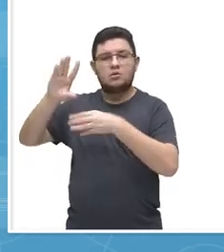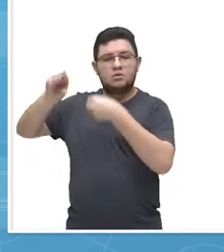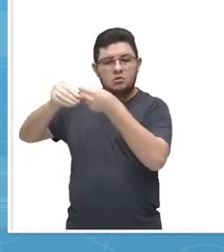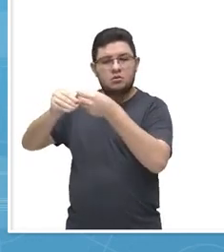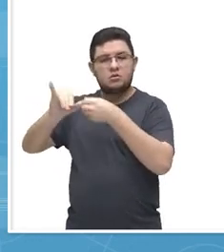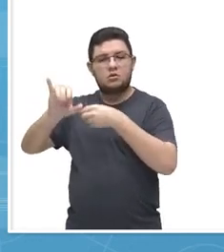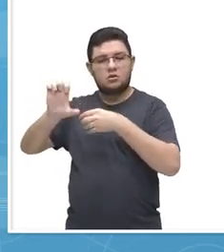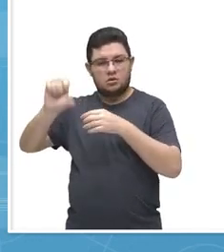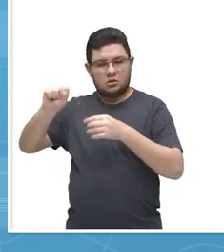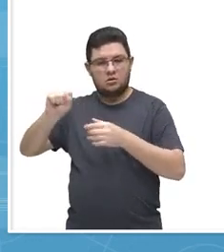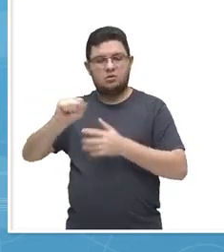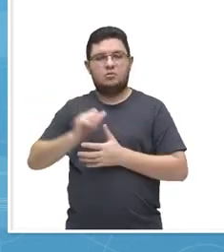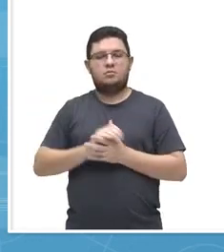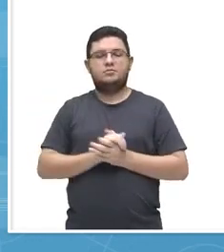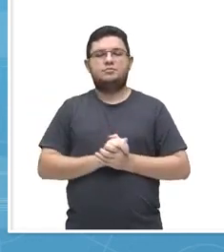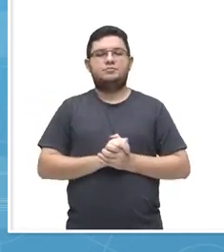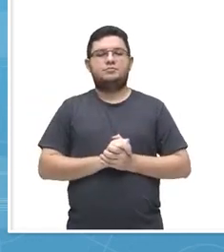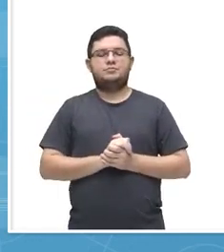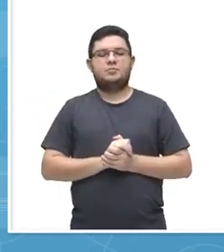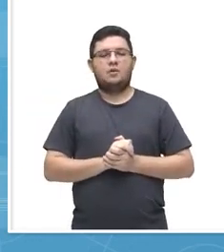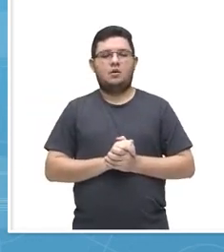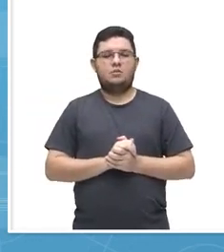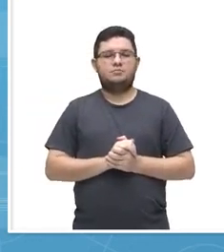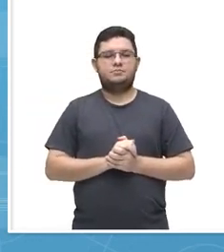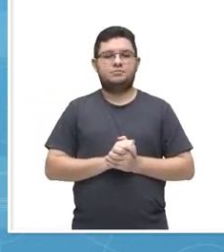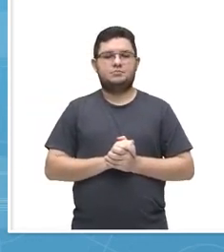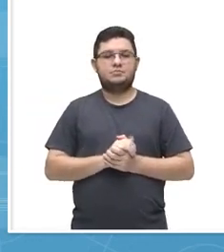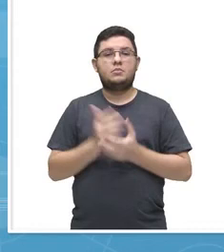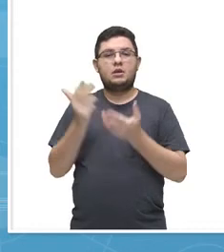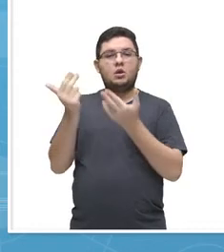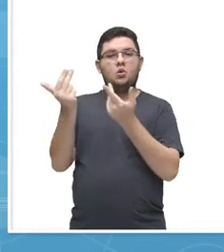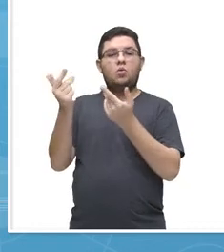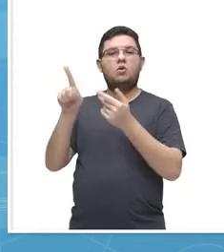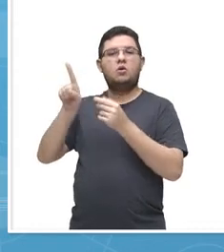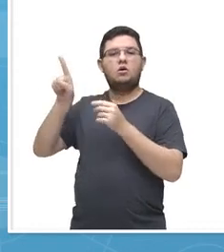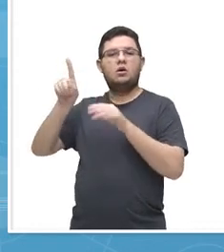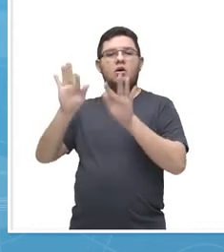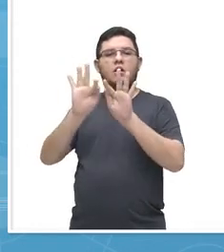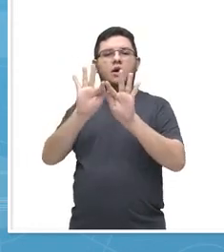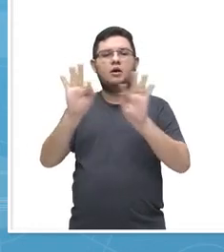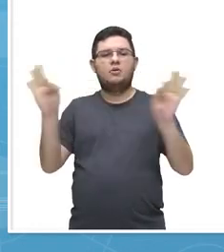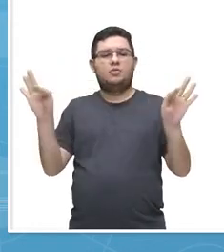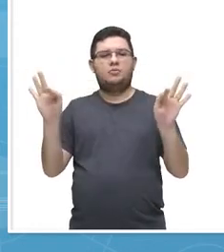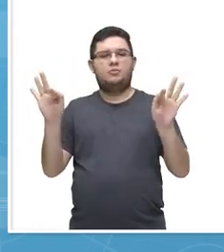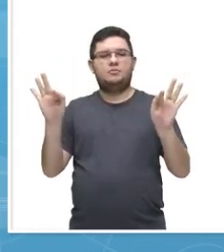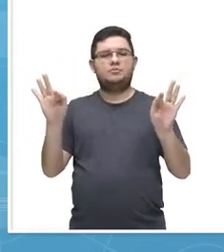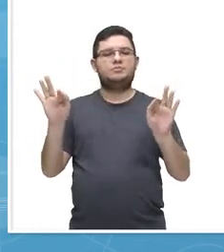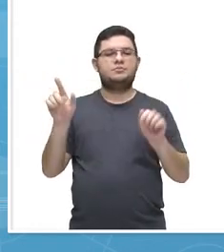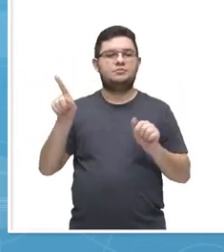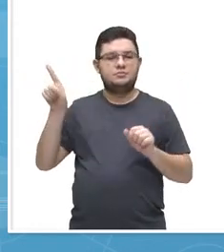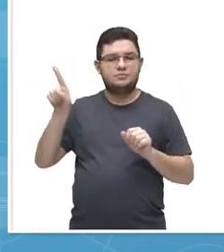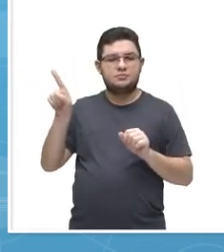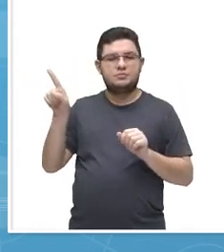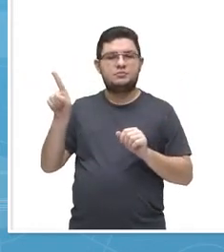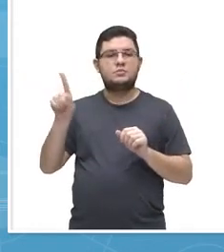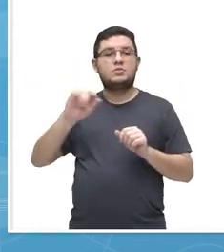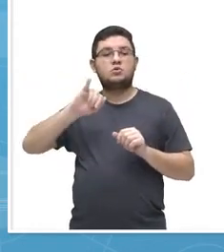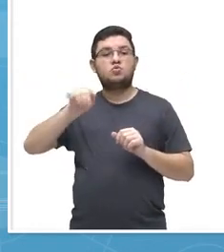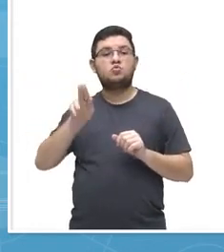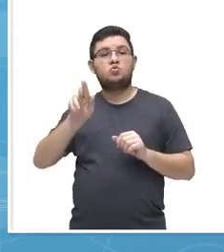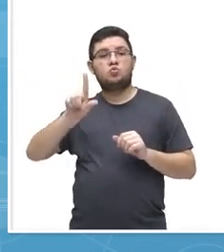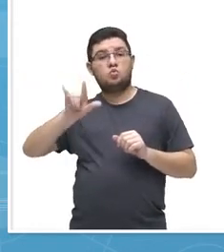daqui e substituir por IES, como você tem aqui lá no verbo da frase da Julia.